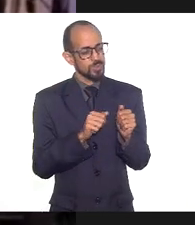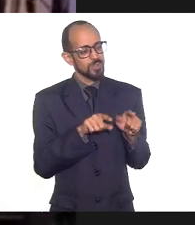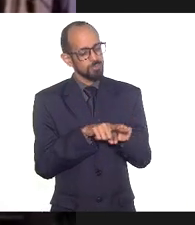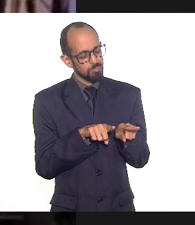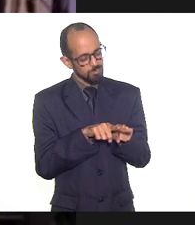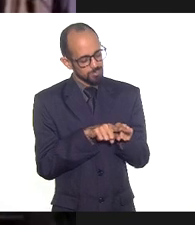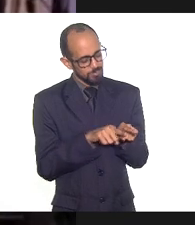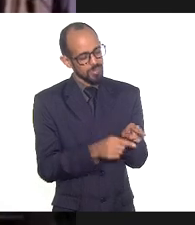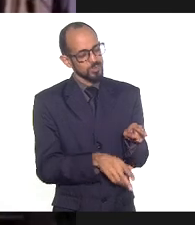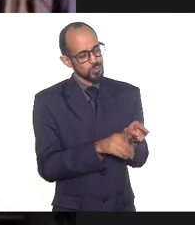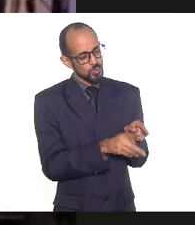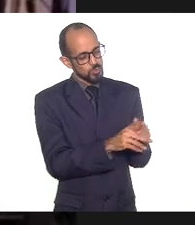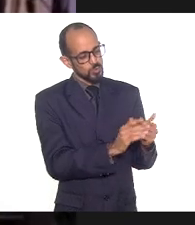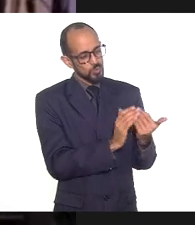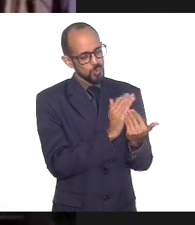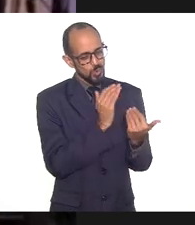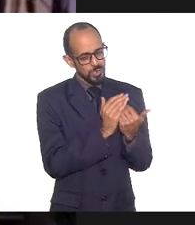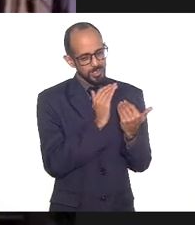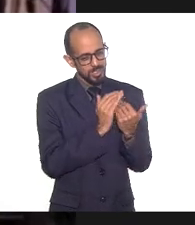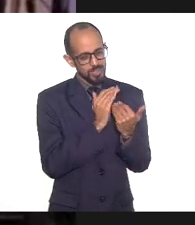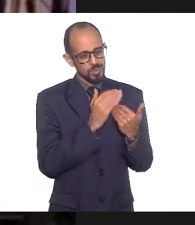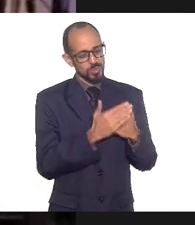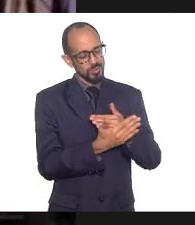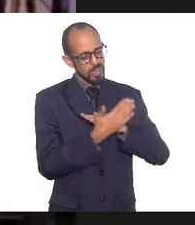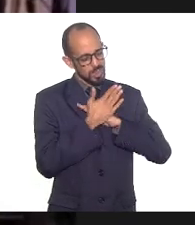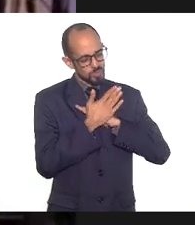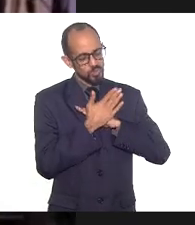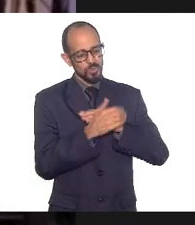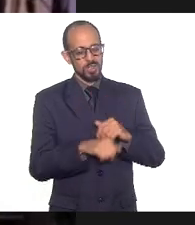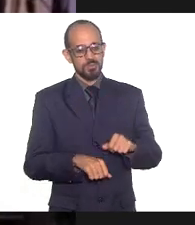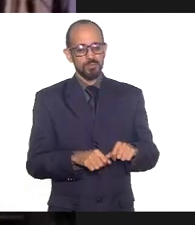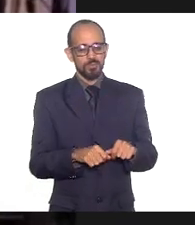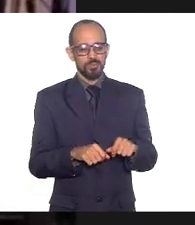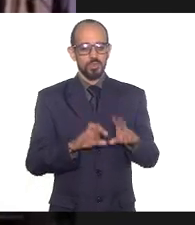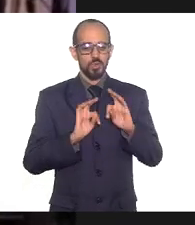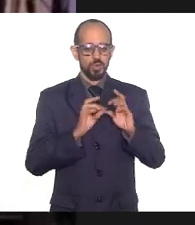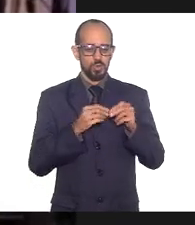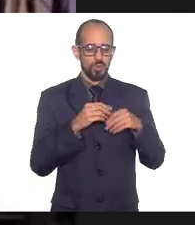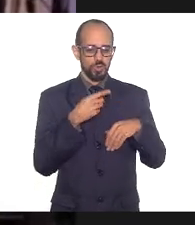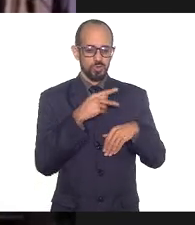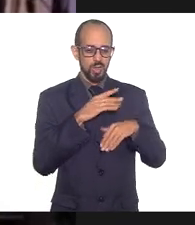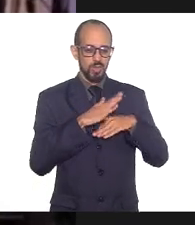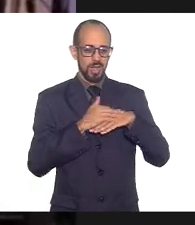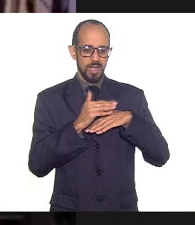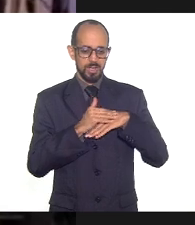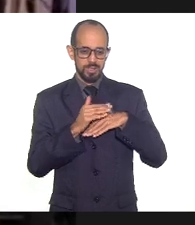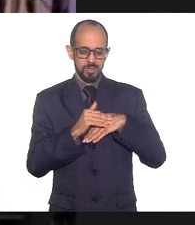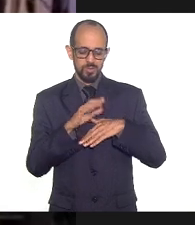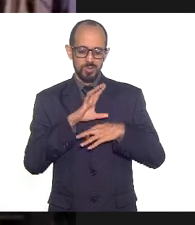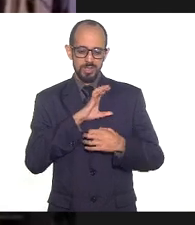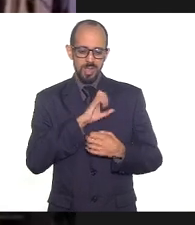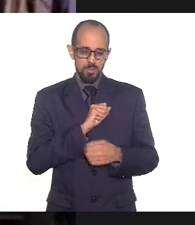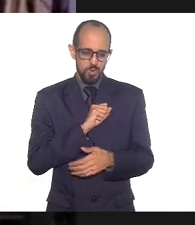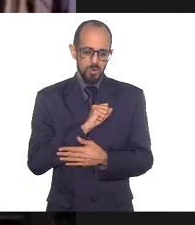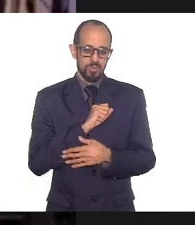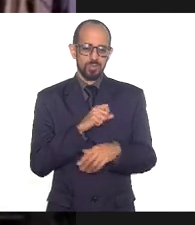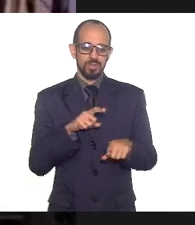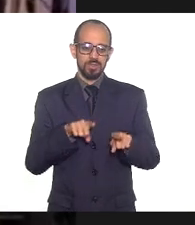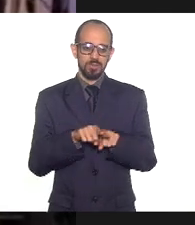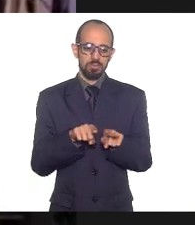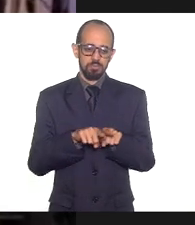suas orientações com a sua ajuda e com todo o seu carinho e afeto